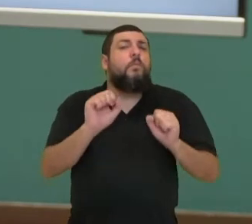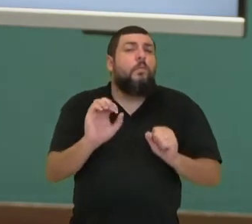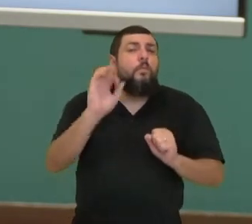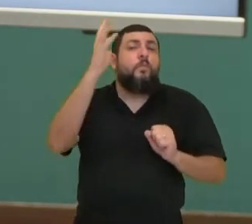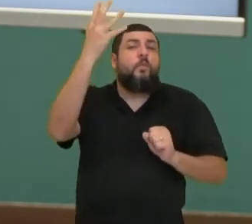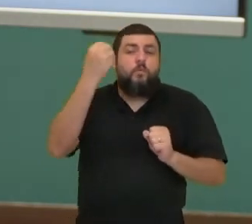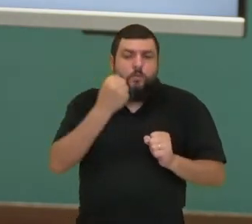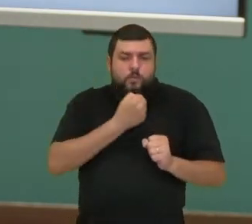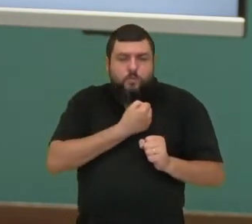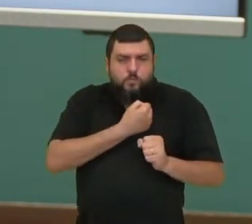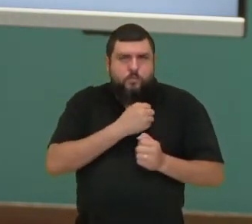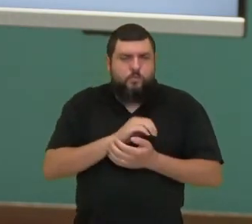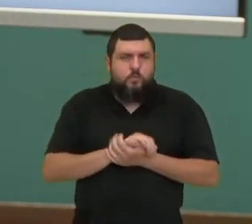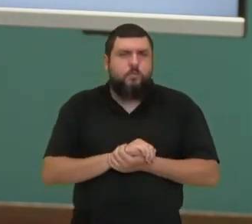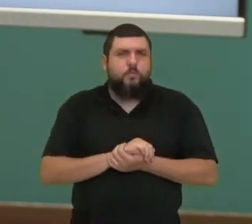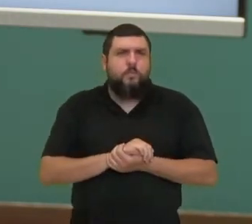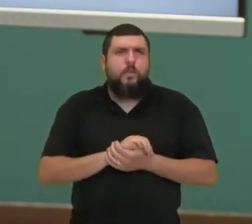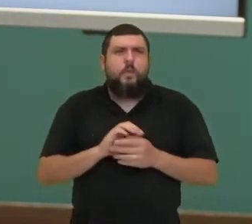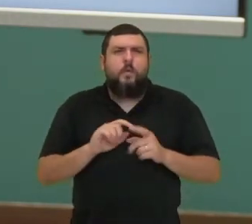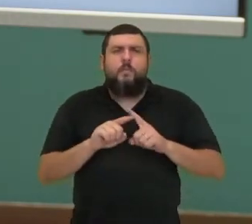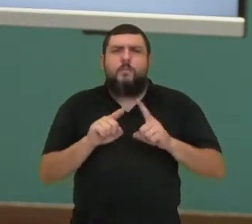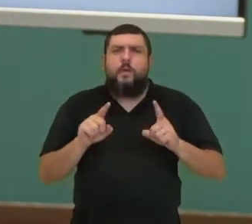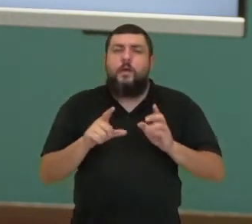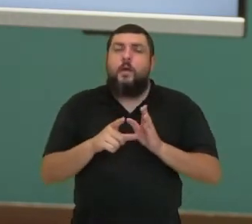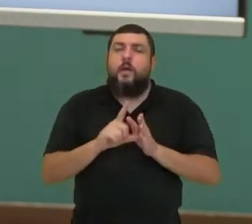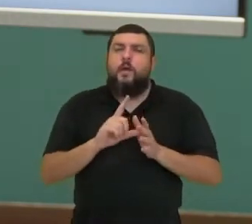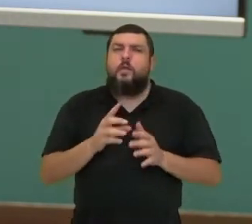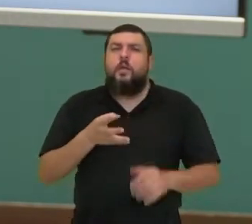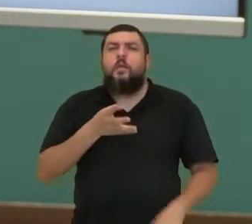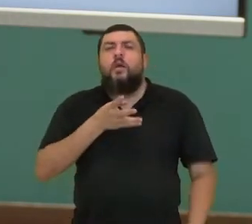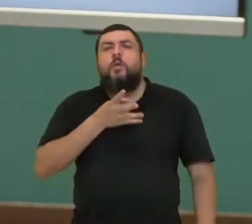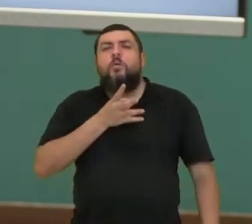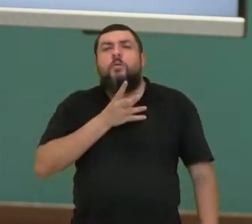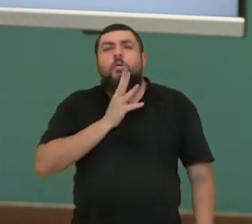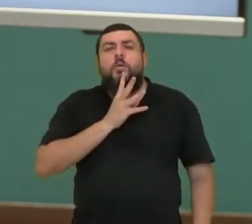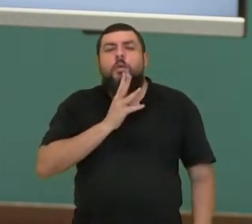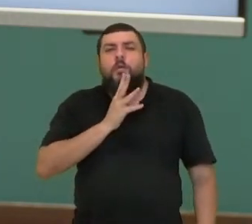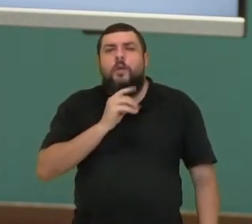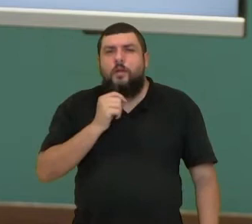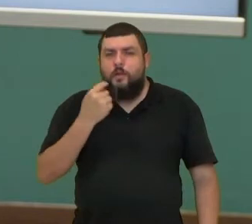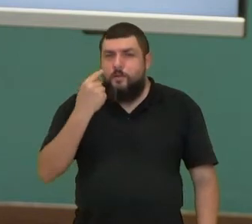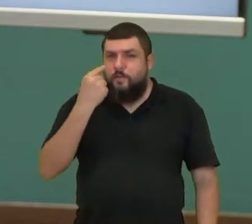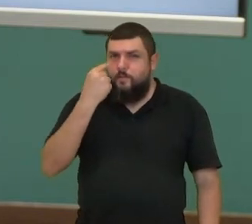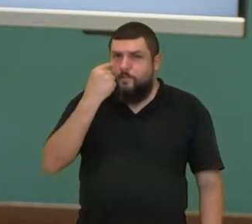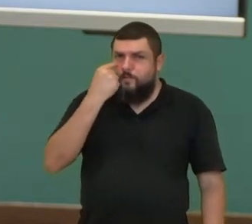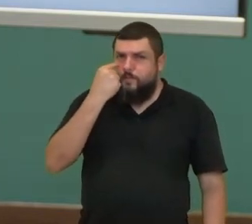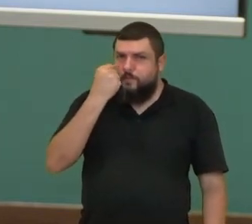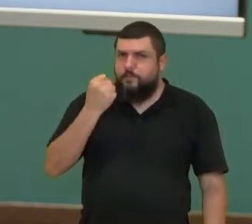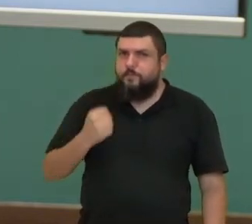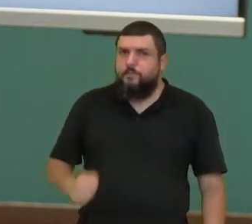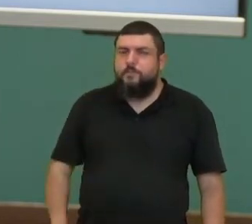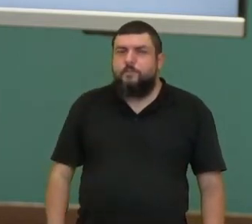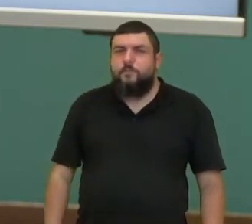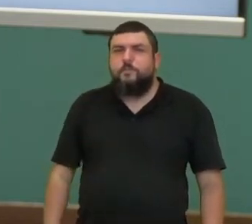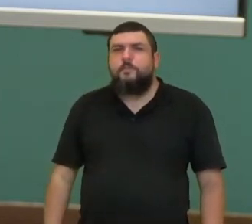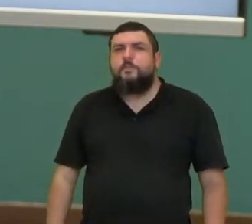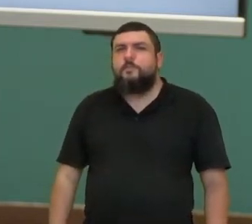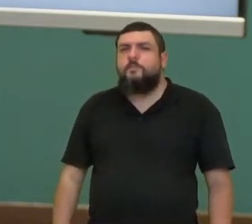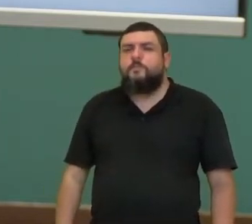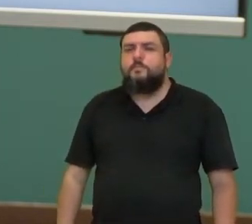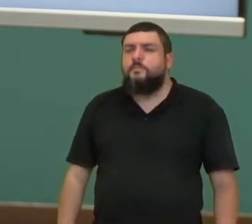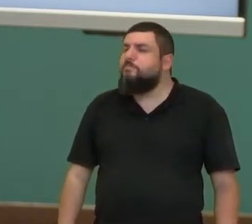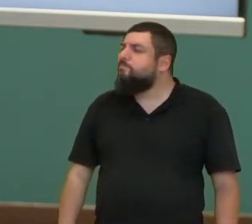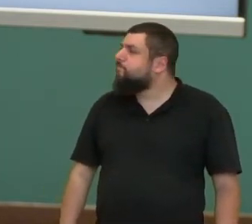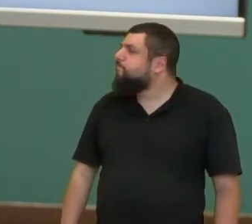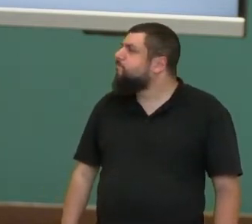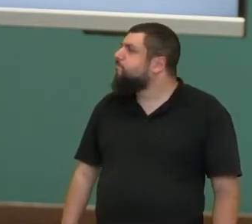Mas antes, nós temos que conhecer o número possível de resultados que esse dado pode nos